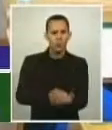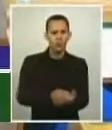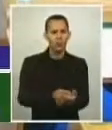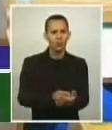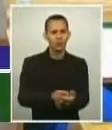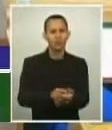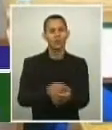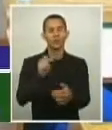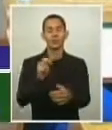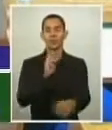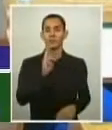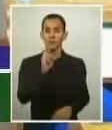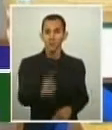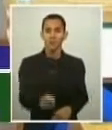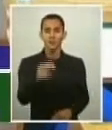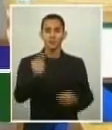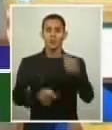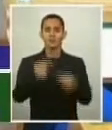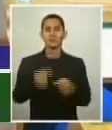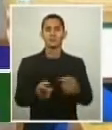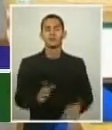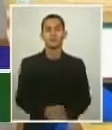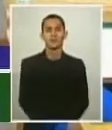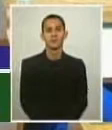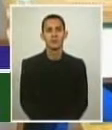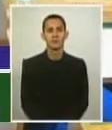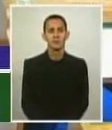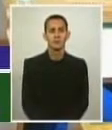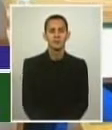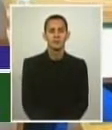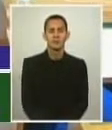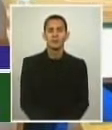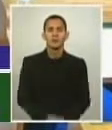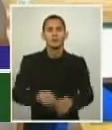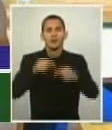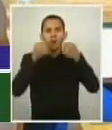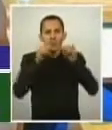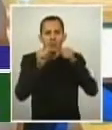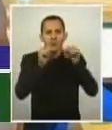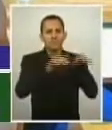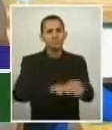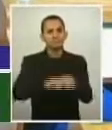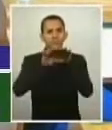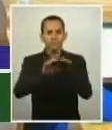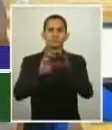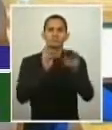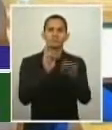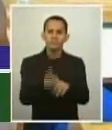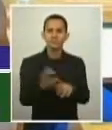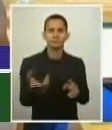a representação política o criticava a democracia